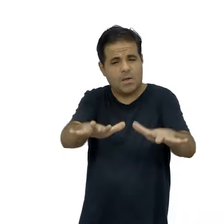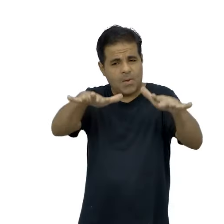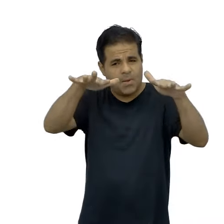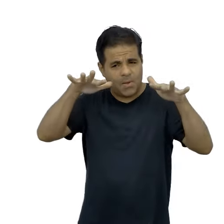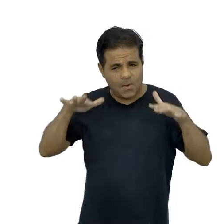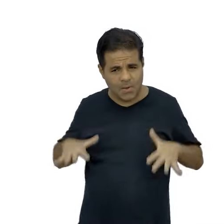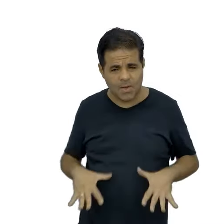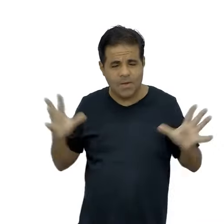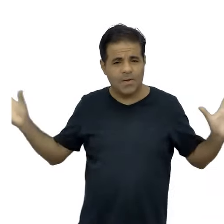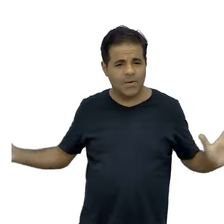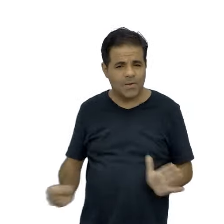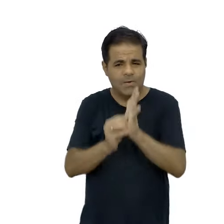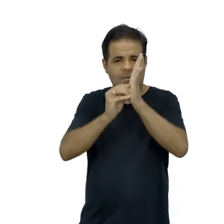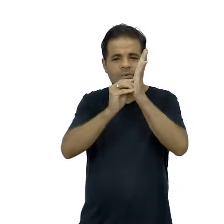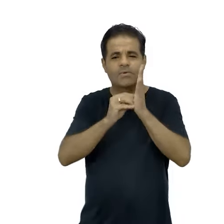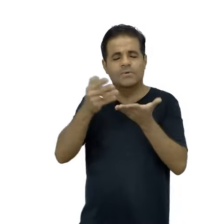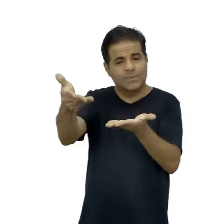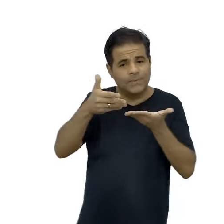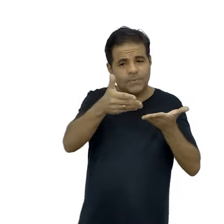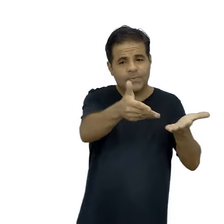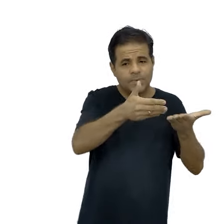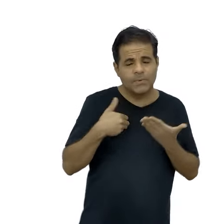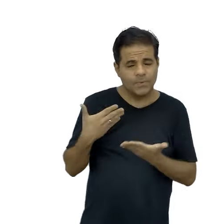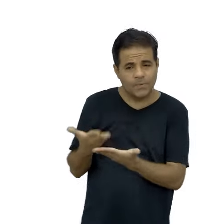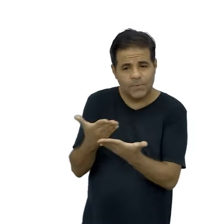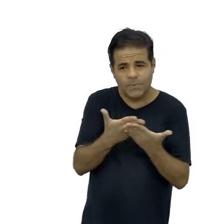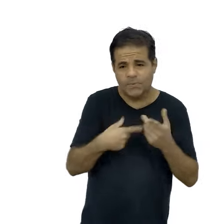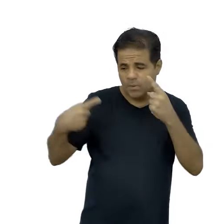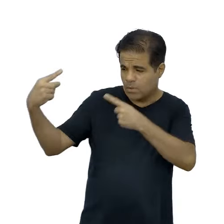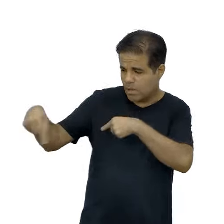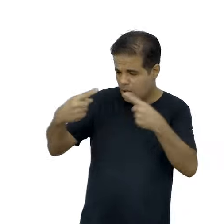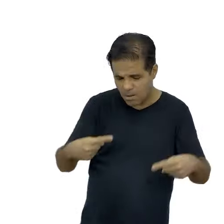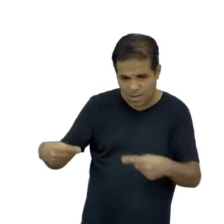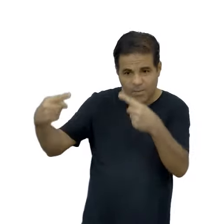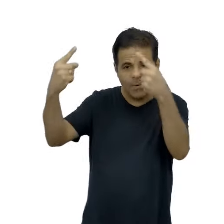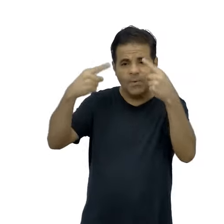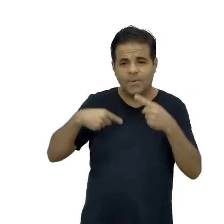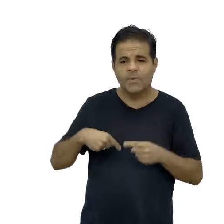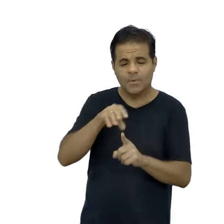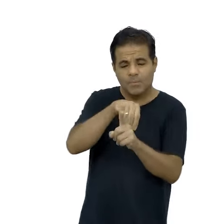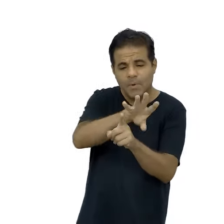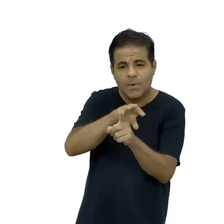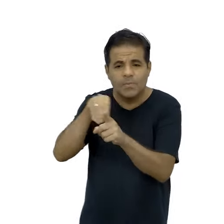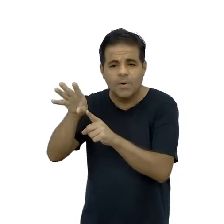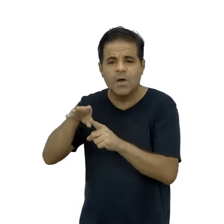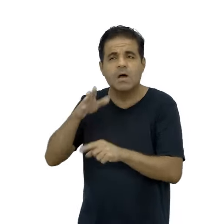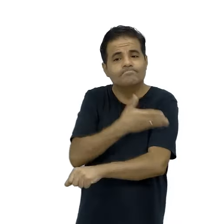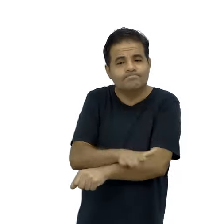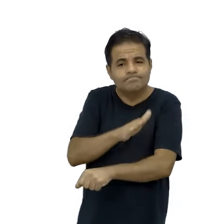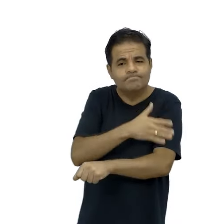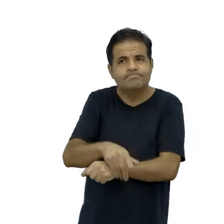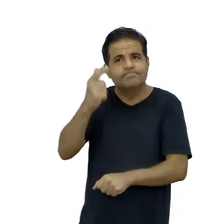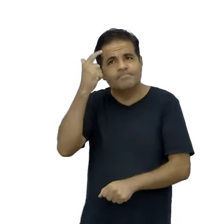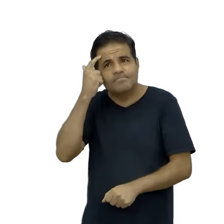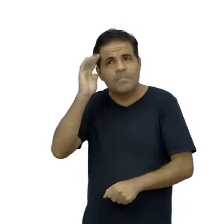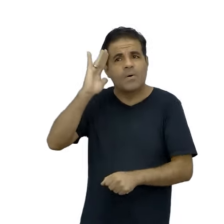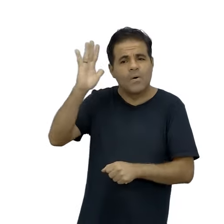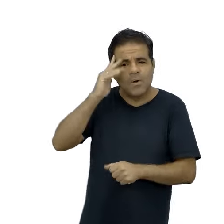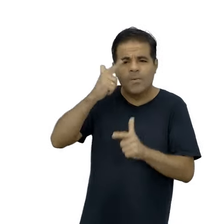né, que é colocar esses estudantes, convidar esses estudantes para discutir, para dar o ponto de vista em relação ao exercício, ao problema que